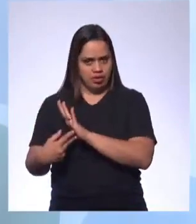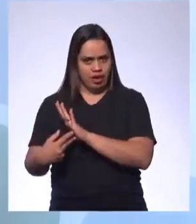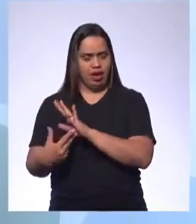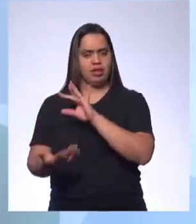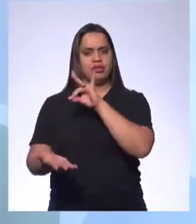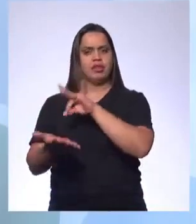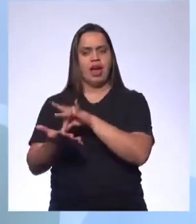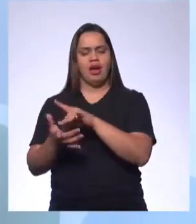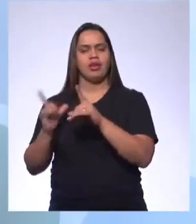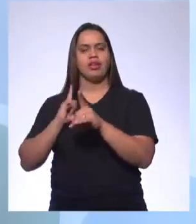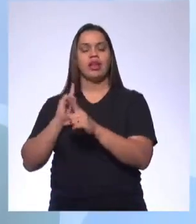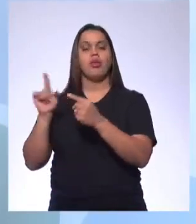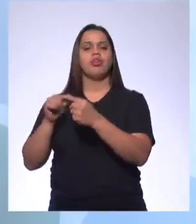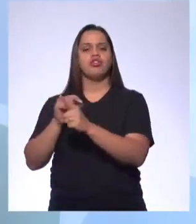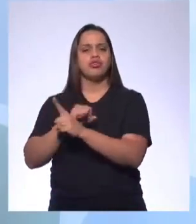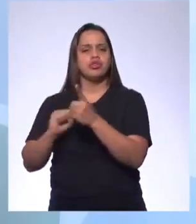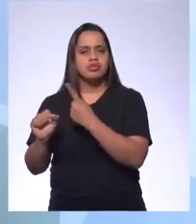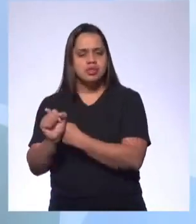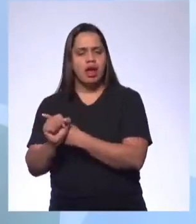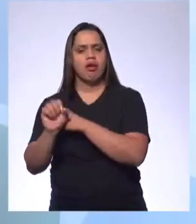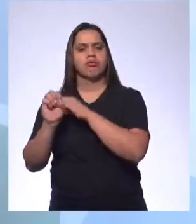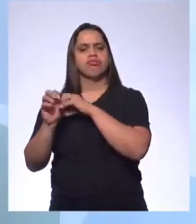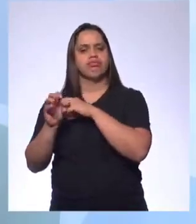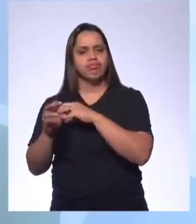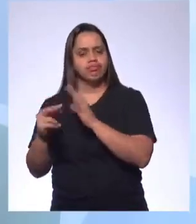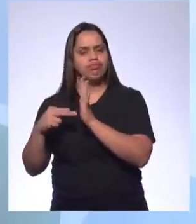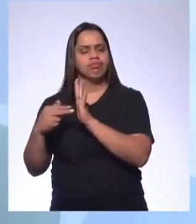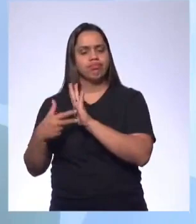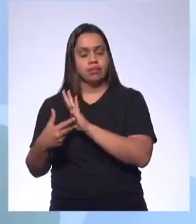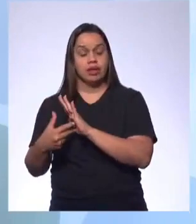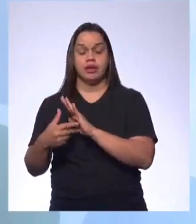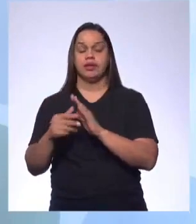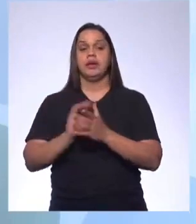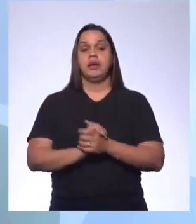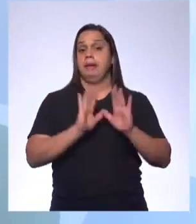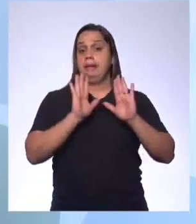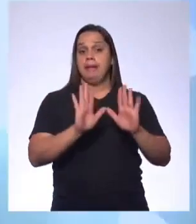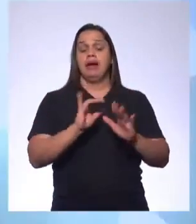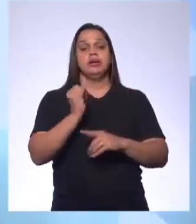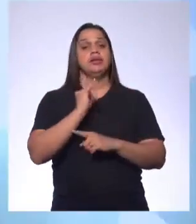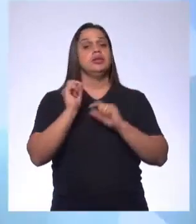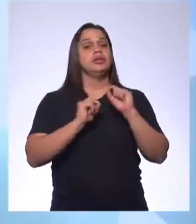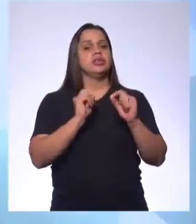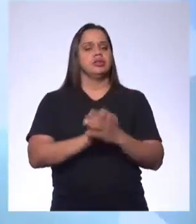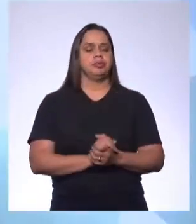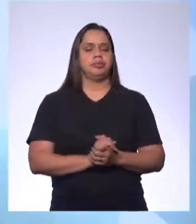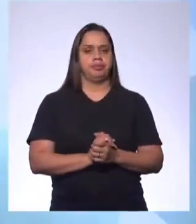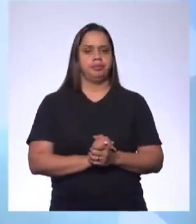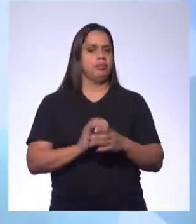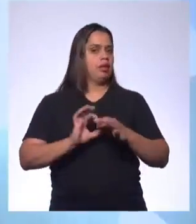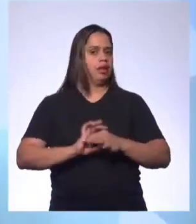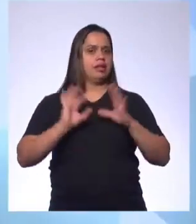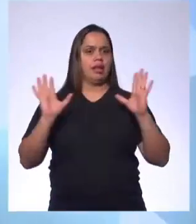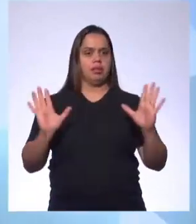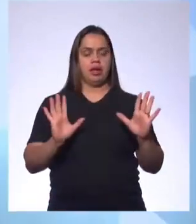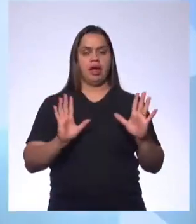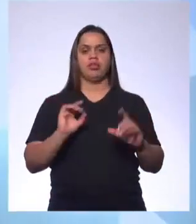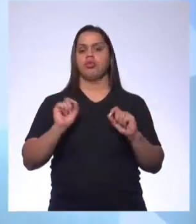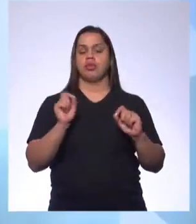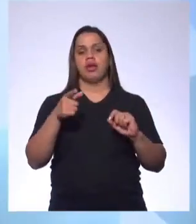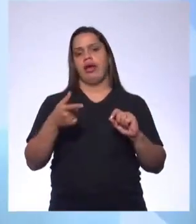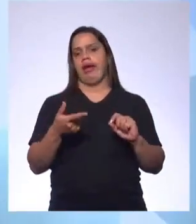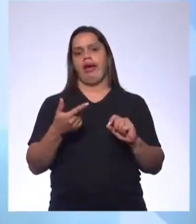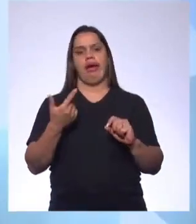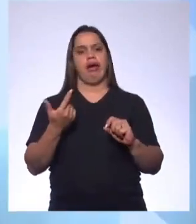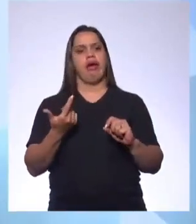de cunho social. Então, ele tem essa vertente. Agora, o importante, independente de ser fantástico